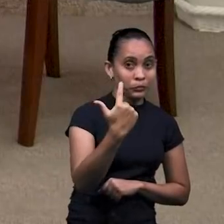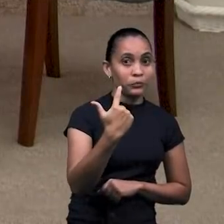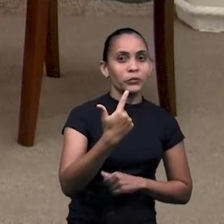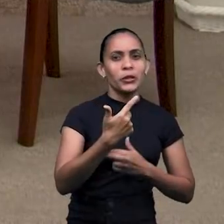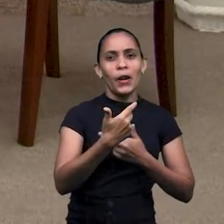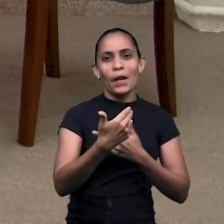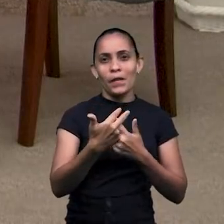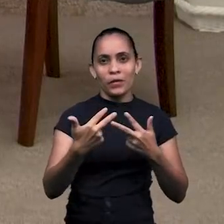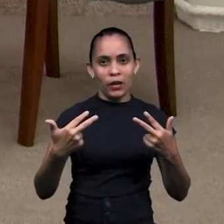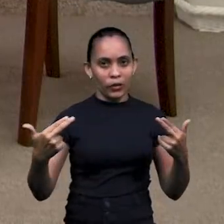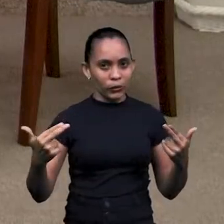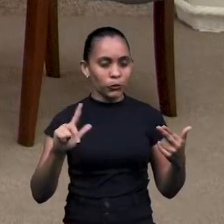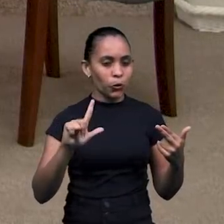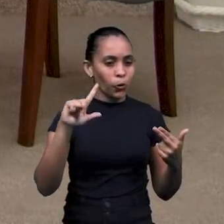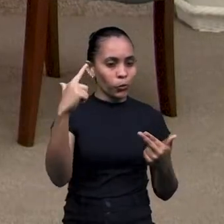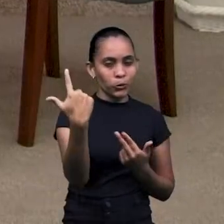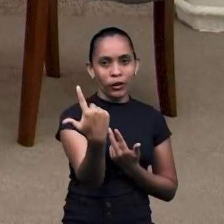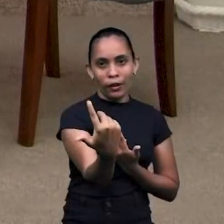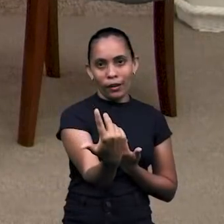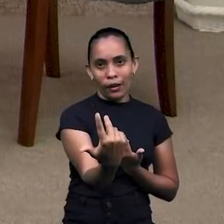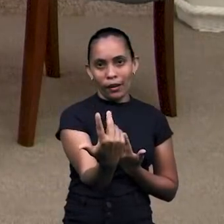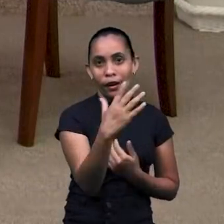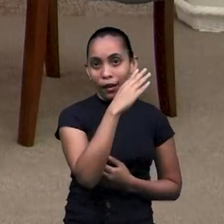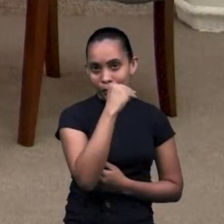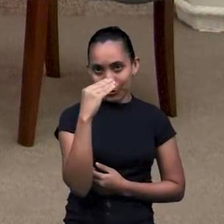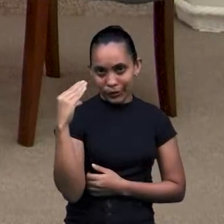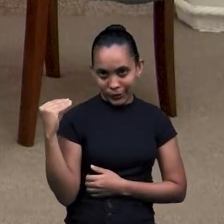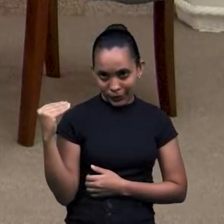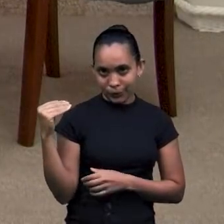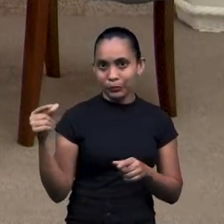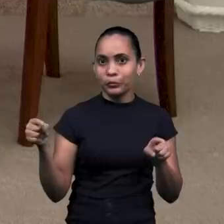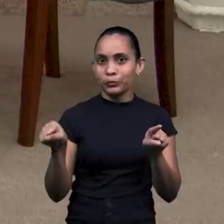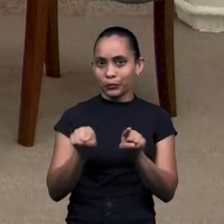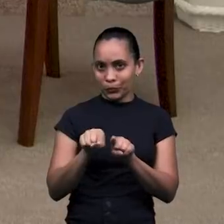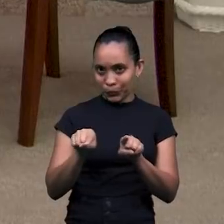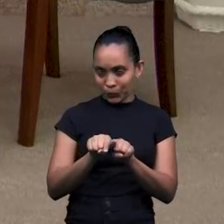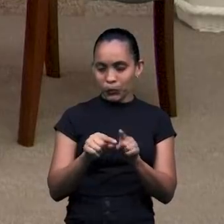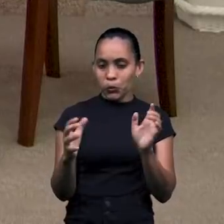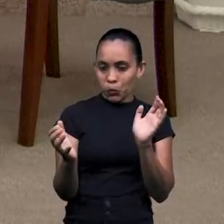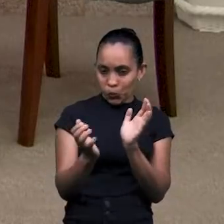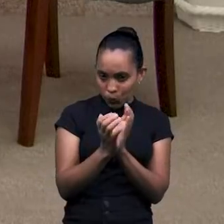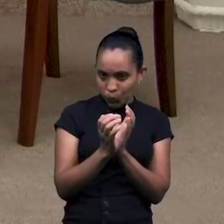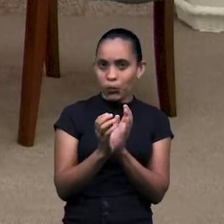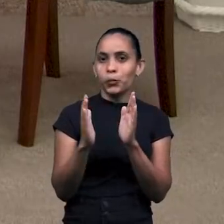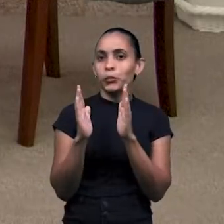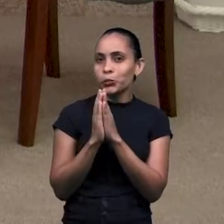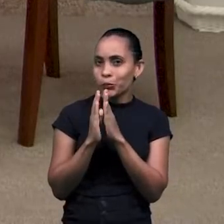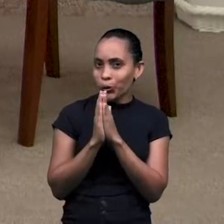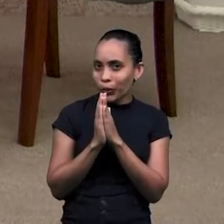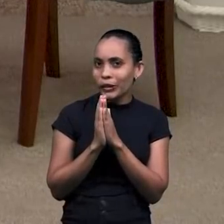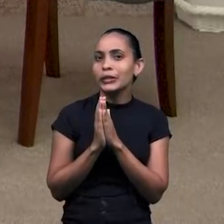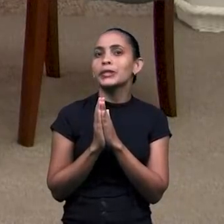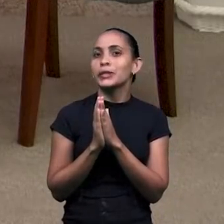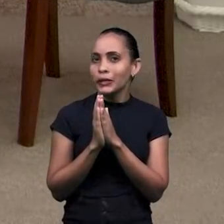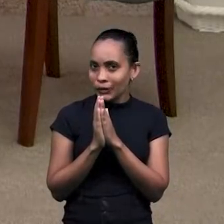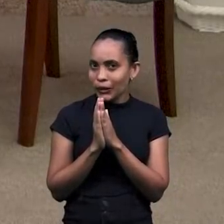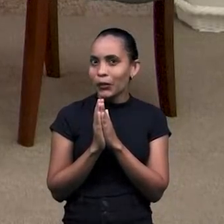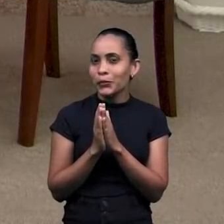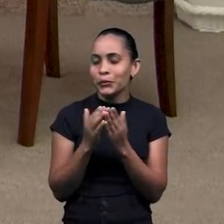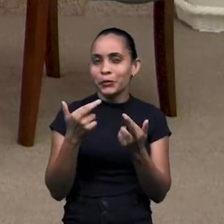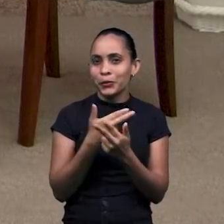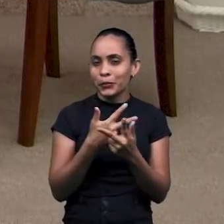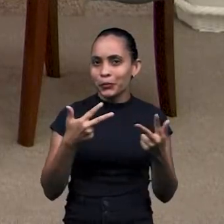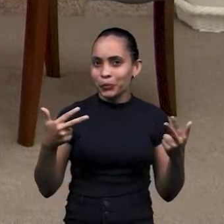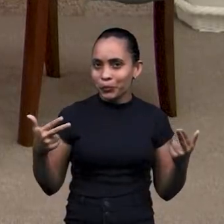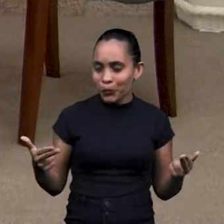Pará, José Armando Guedes, outro adolescente, de Macapá, do Amapá, também do grupo Semente Preciosa. Temos uma grande